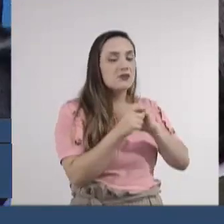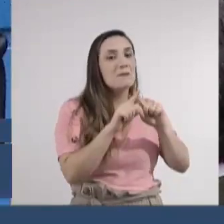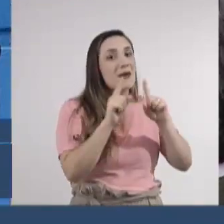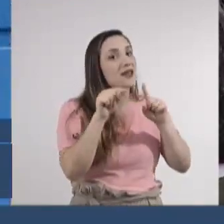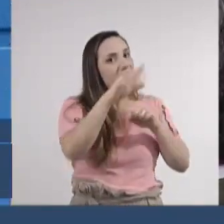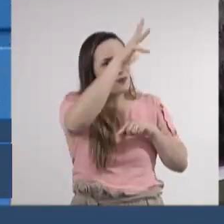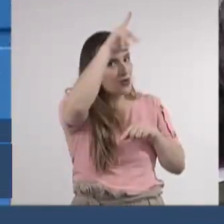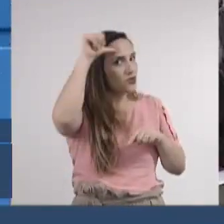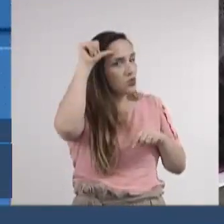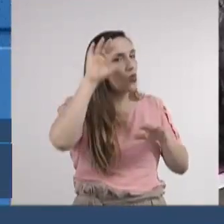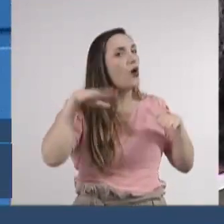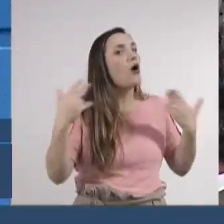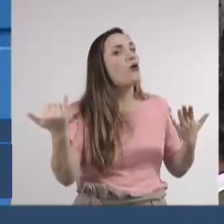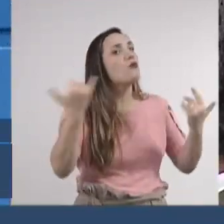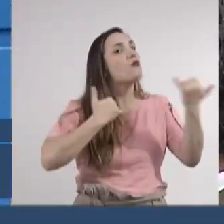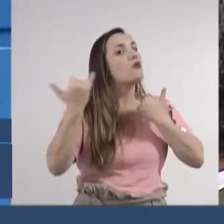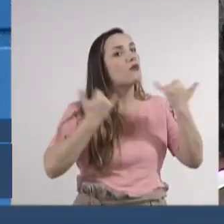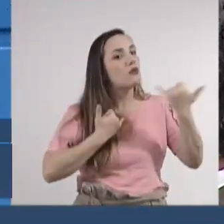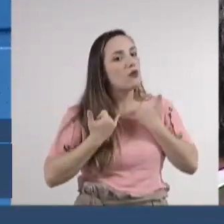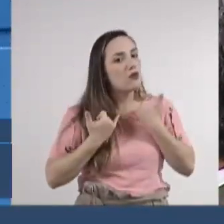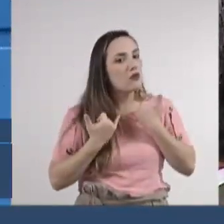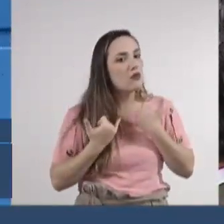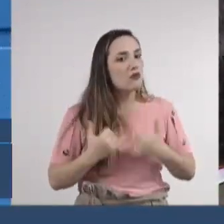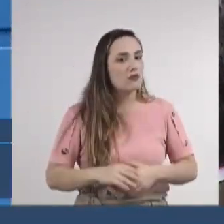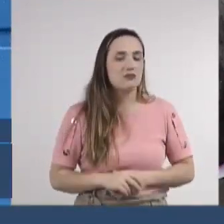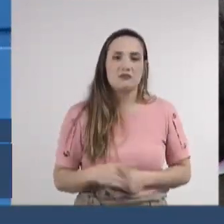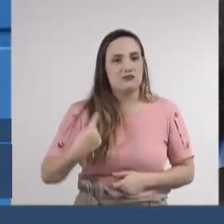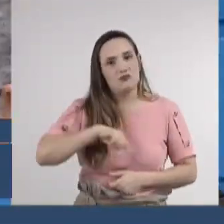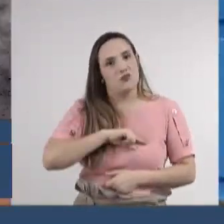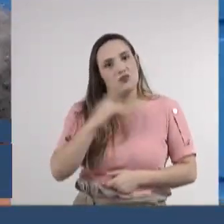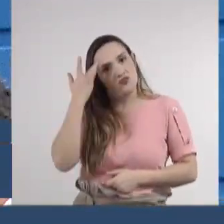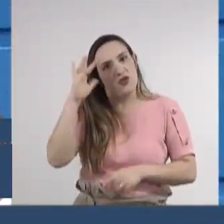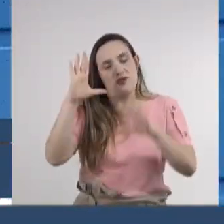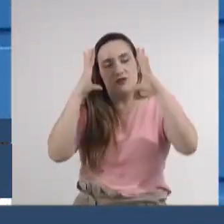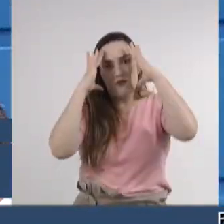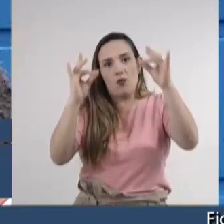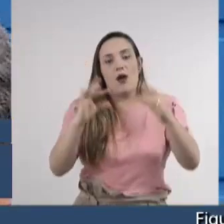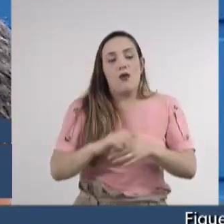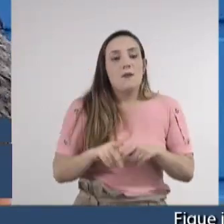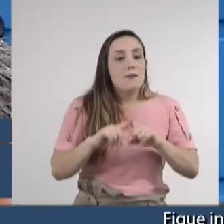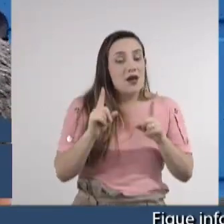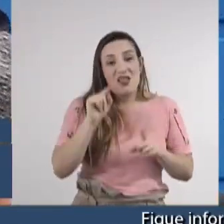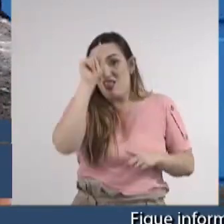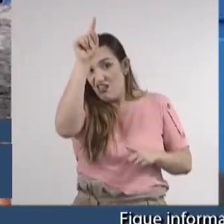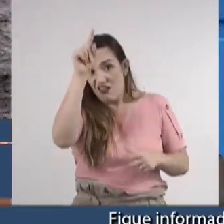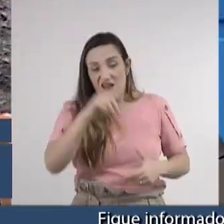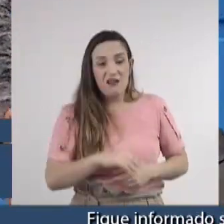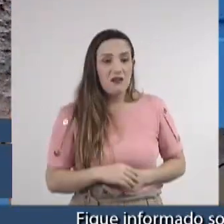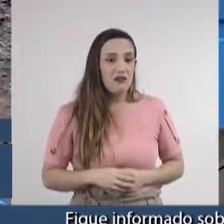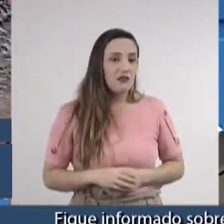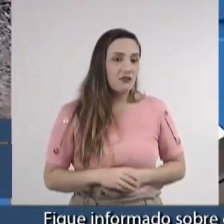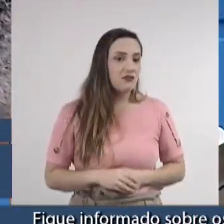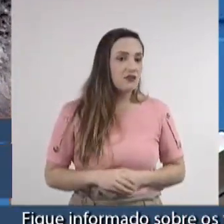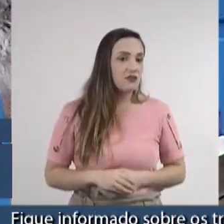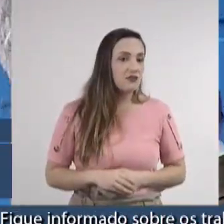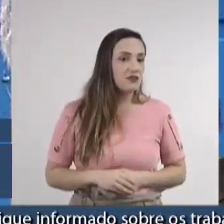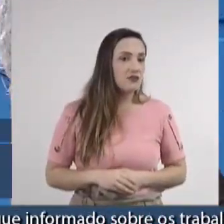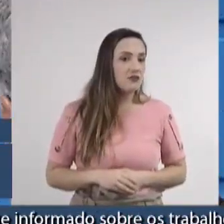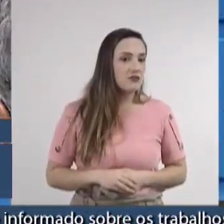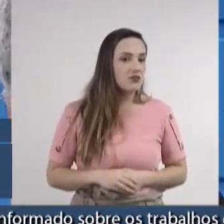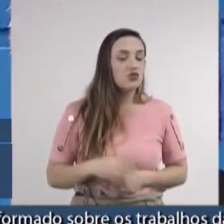Mato Grosso. A notícia extraoficial, porque nós não temos documentos, é que lá no Mato Grosso